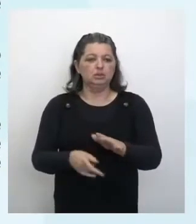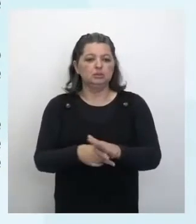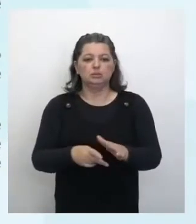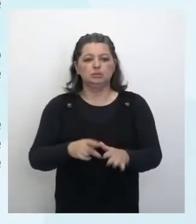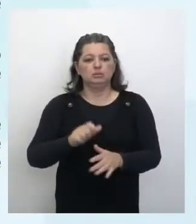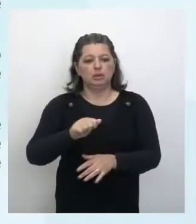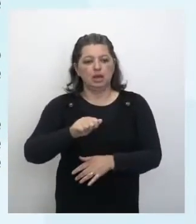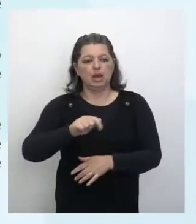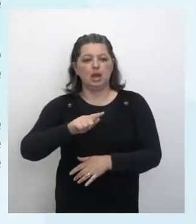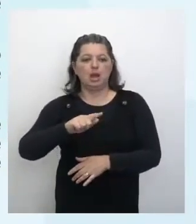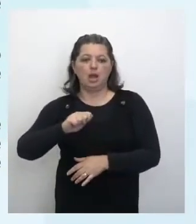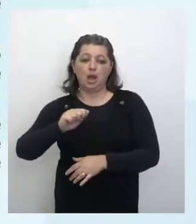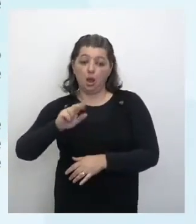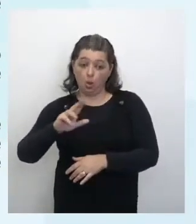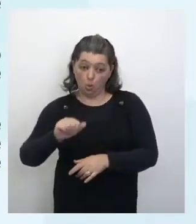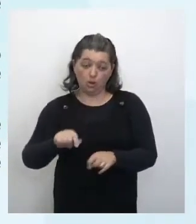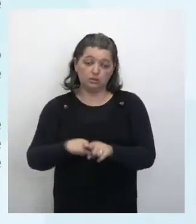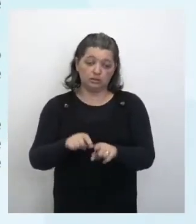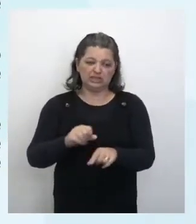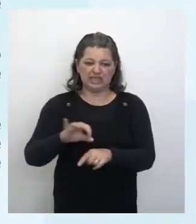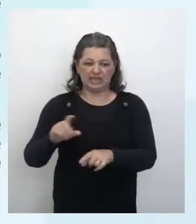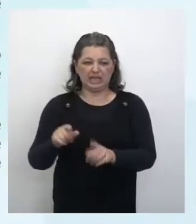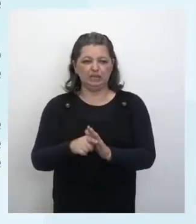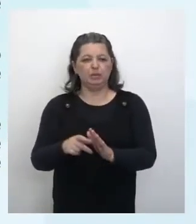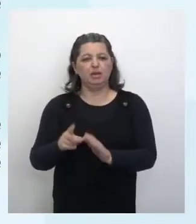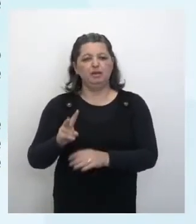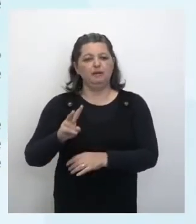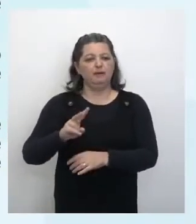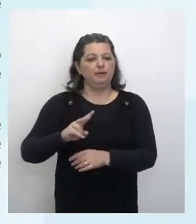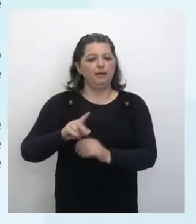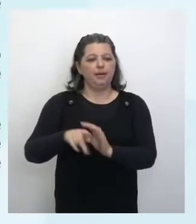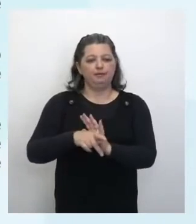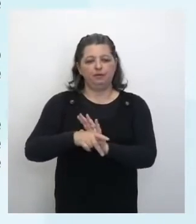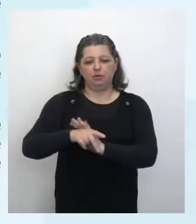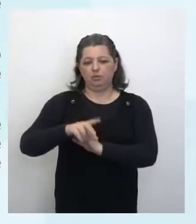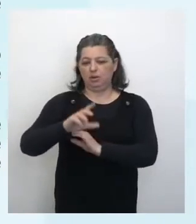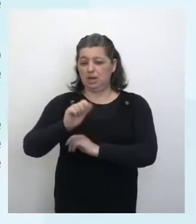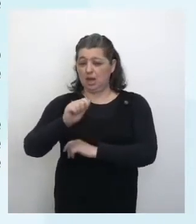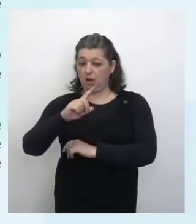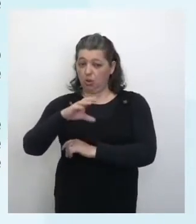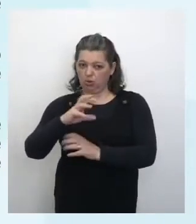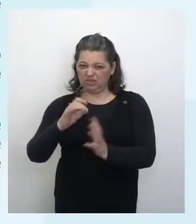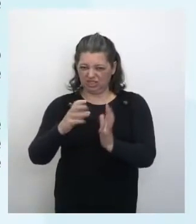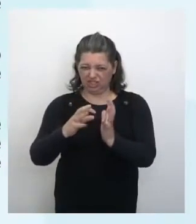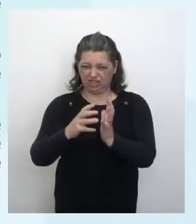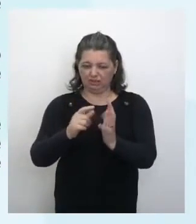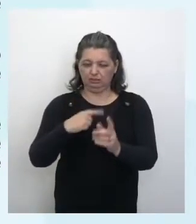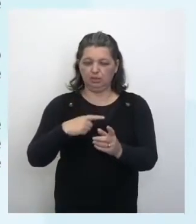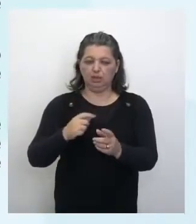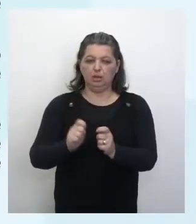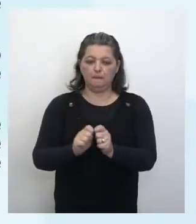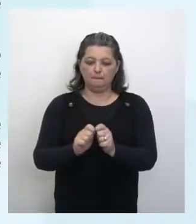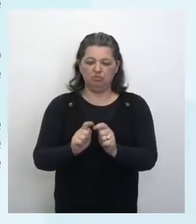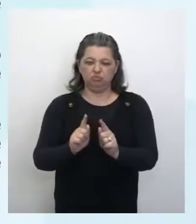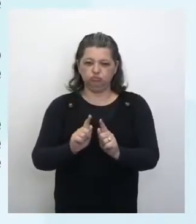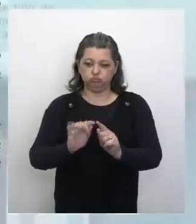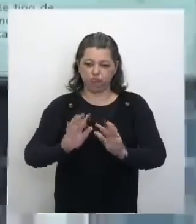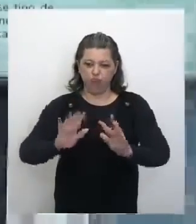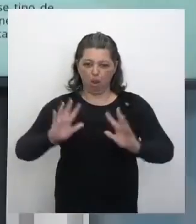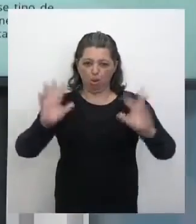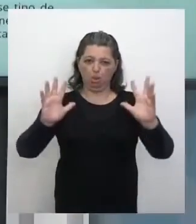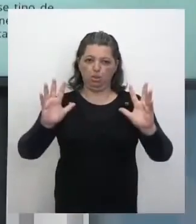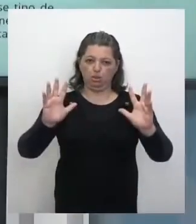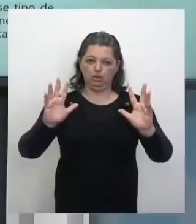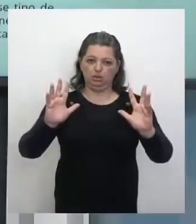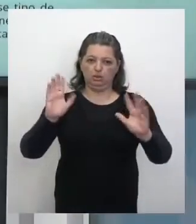com o álcool, não pode misturar os dois porque ele gera o hipoclorito gasoso. E esse gás, ele é extremamente tóxico, ele faz a